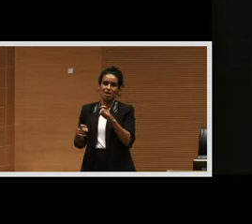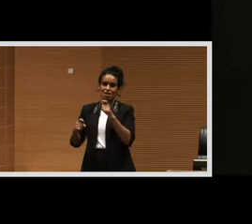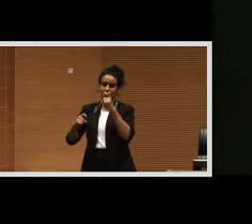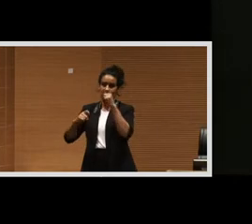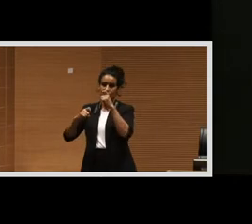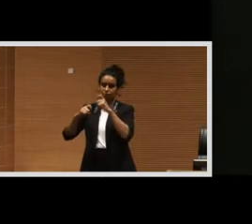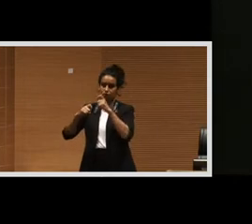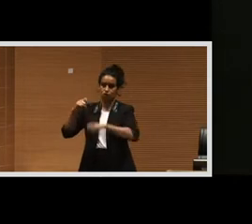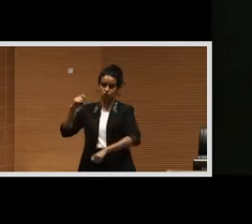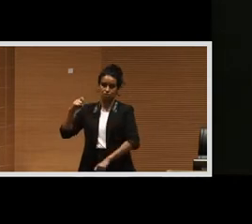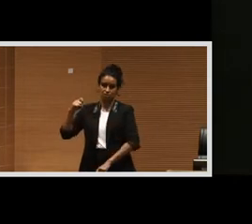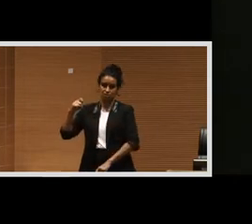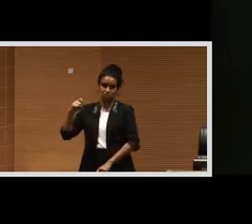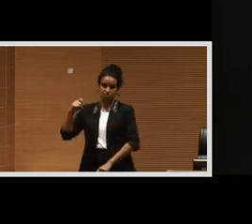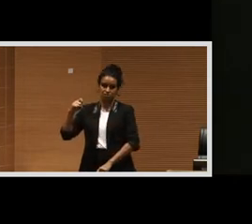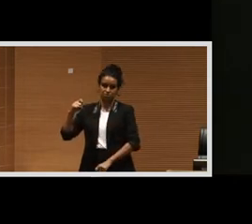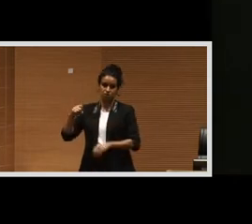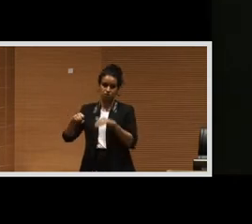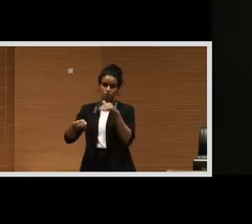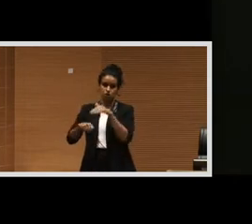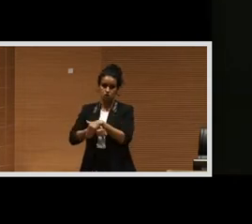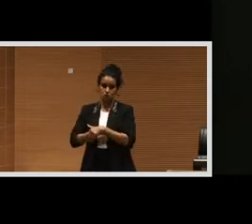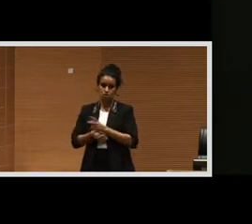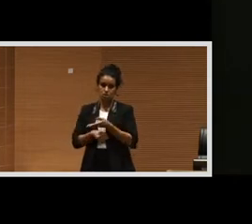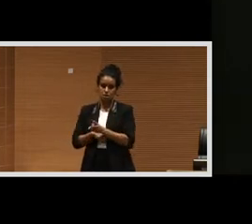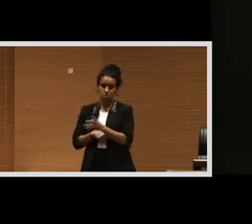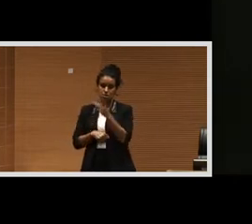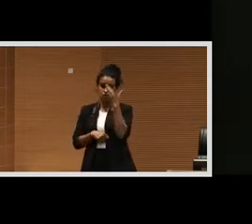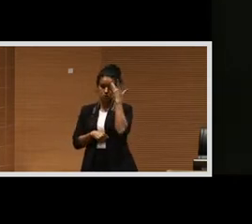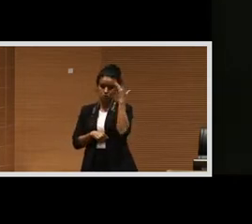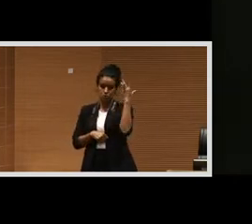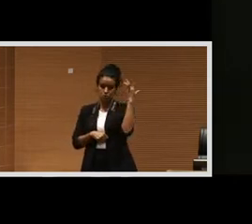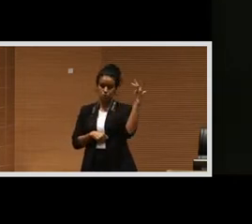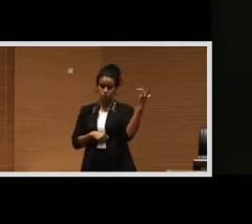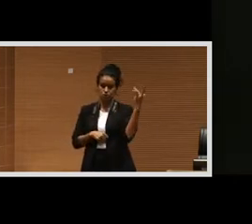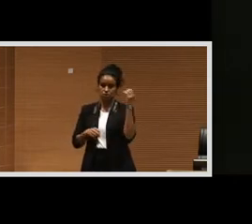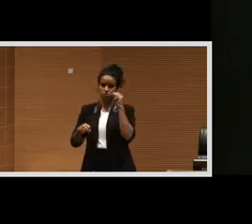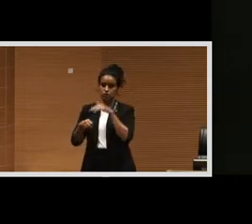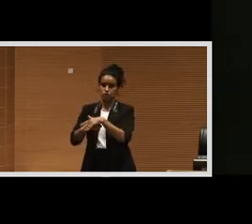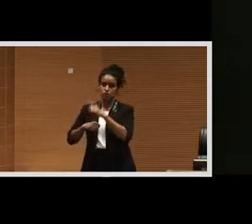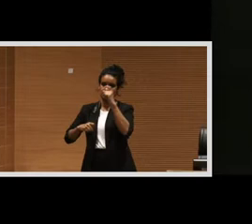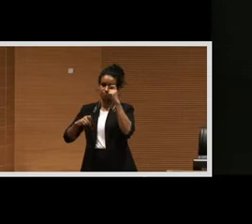noites. Violentamente violentada pelo pai todas as noites.